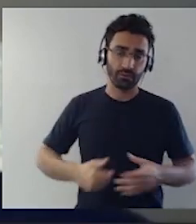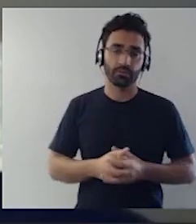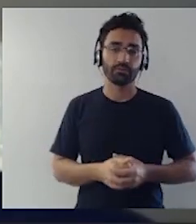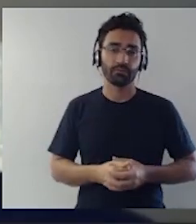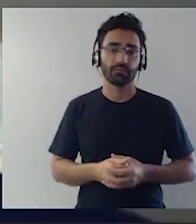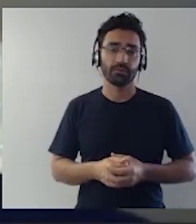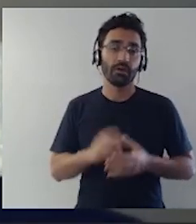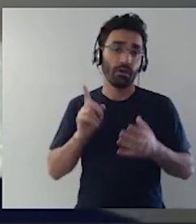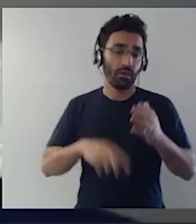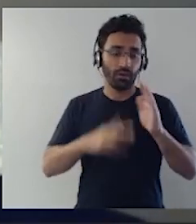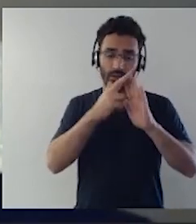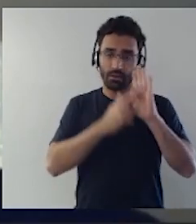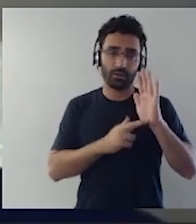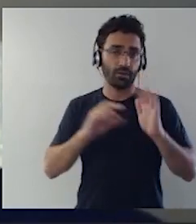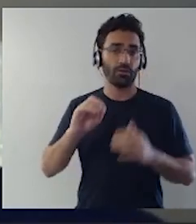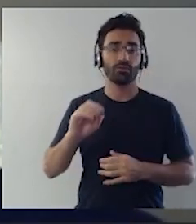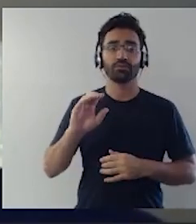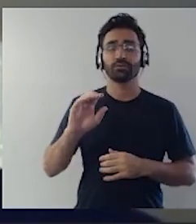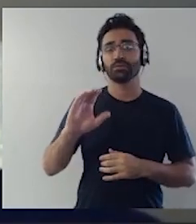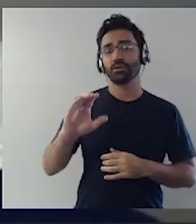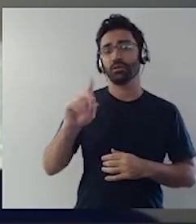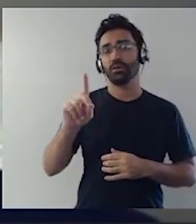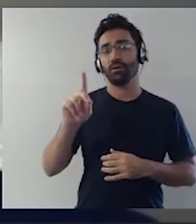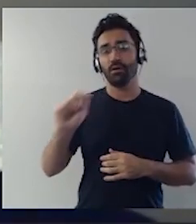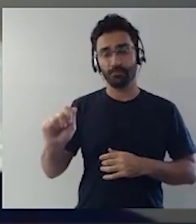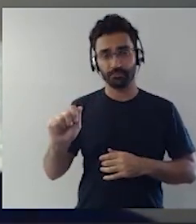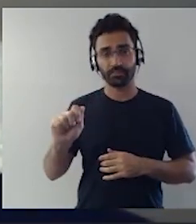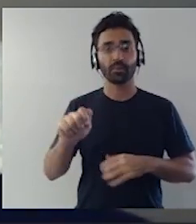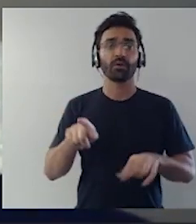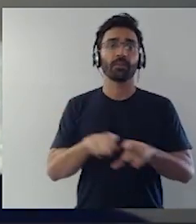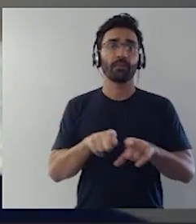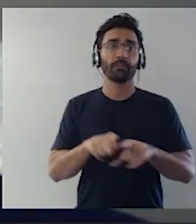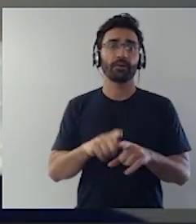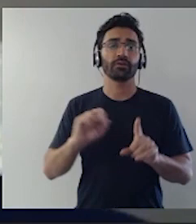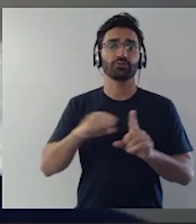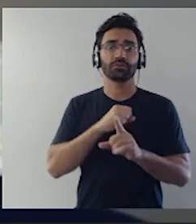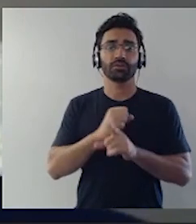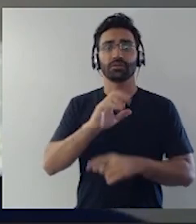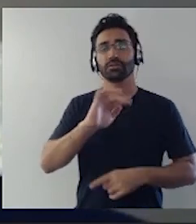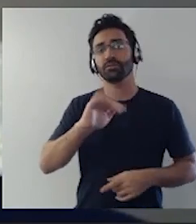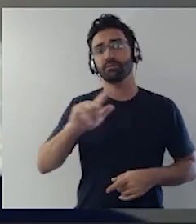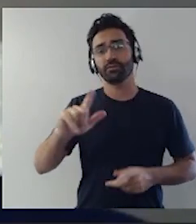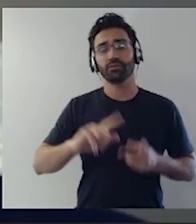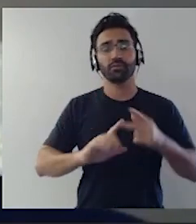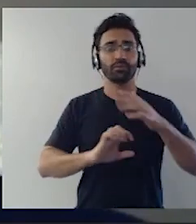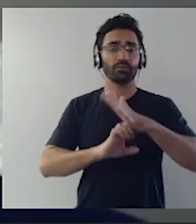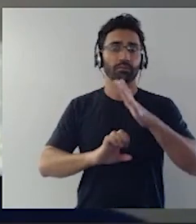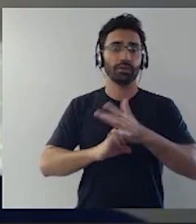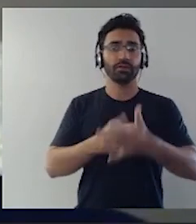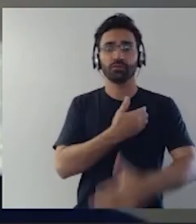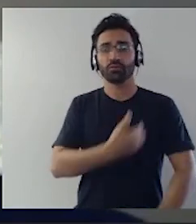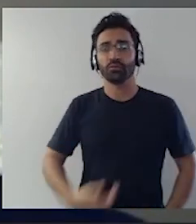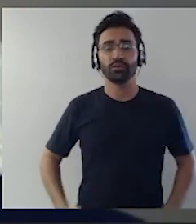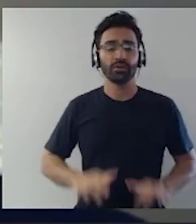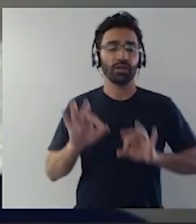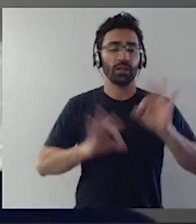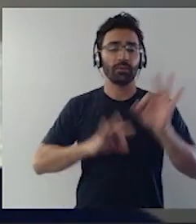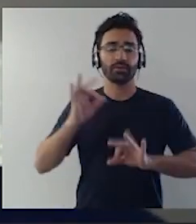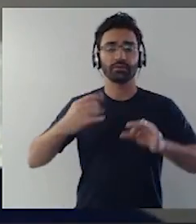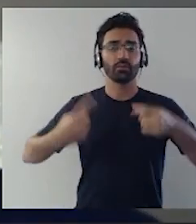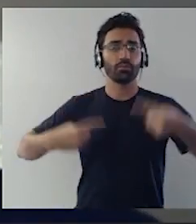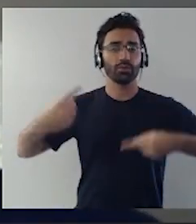princípios derivados da OCDE. Engajamento e participação da sociedade civil, empresas e governo na elaboração de políticas